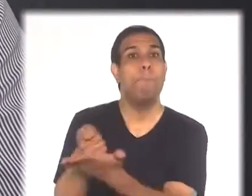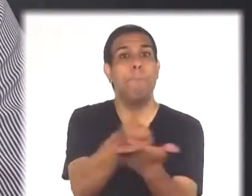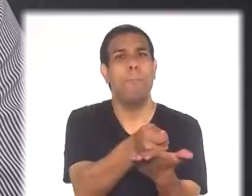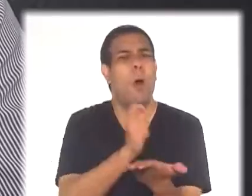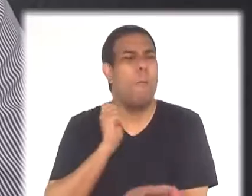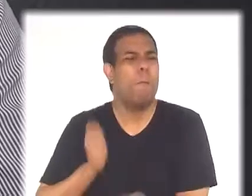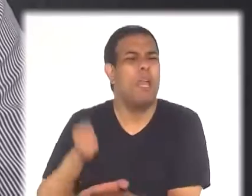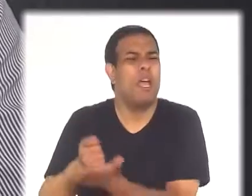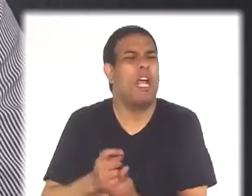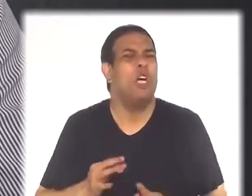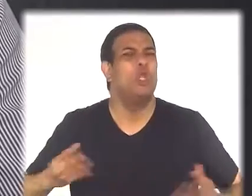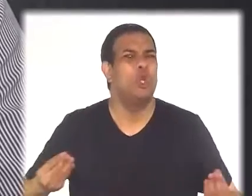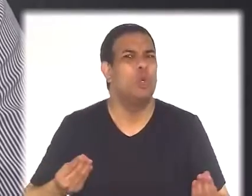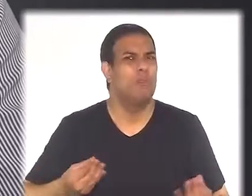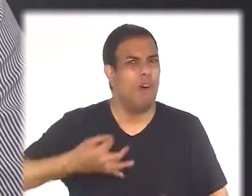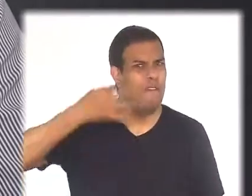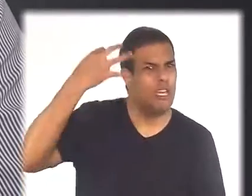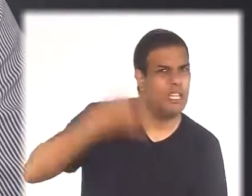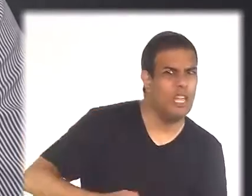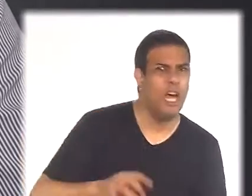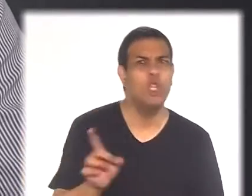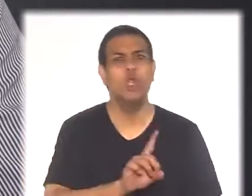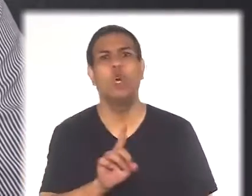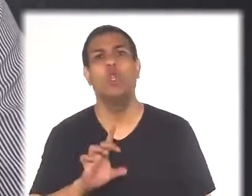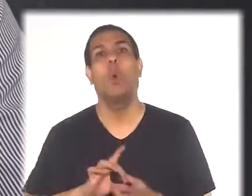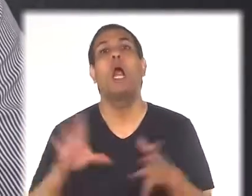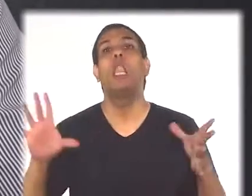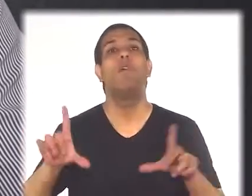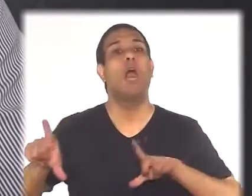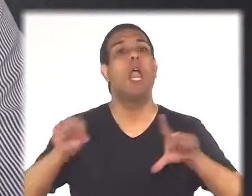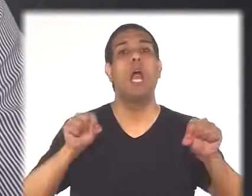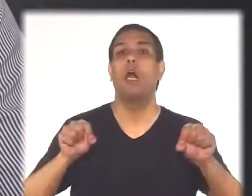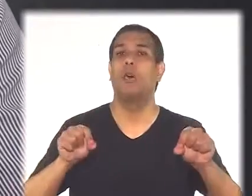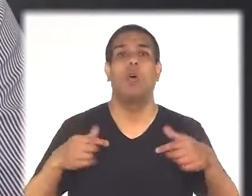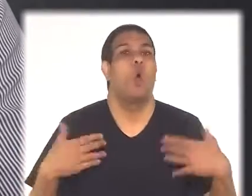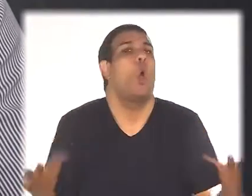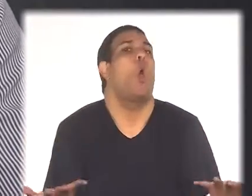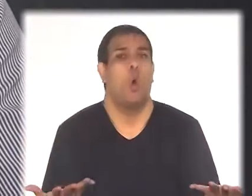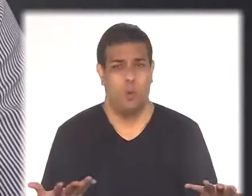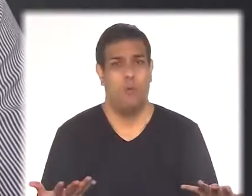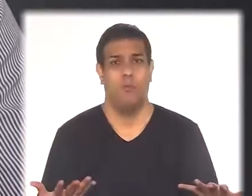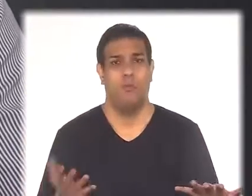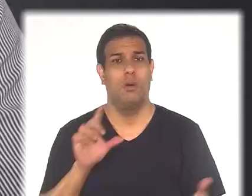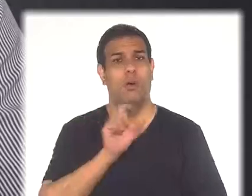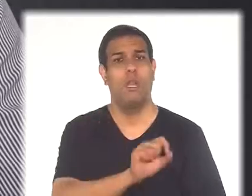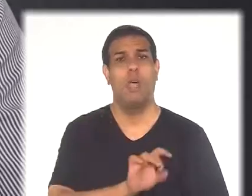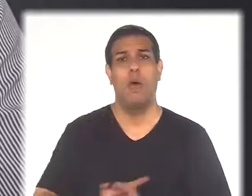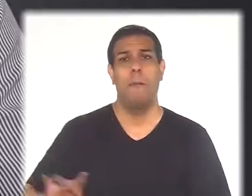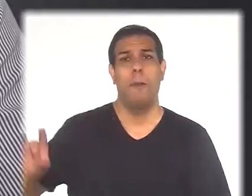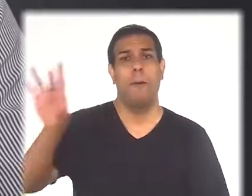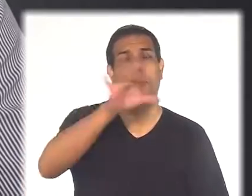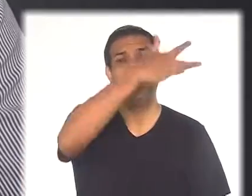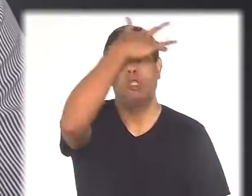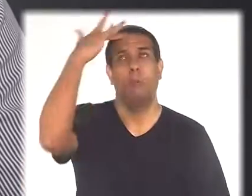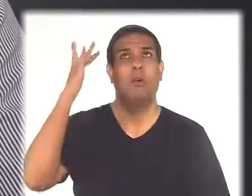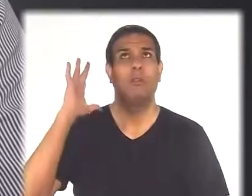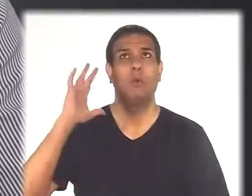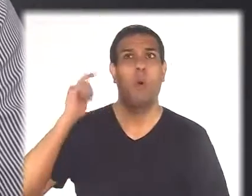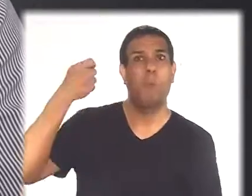a obrigatoriedade da vacinação? Defende que seja obrigado a tomar ou defende que seja a cargo de